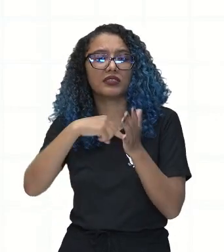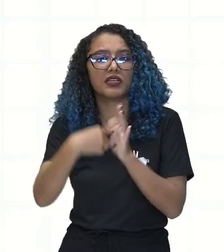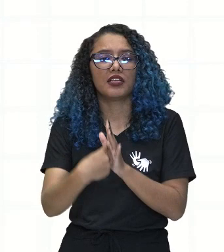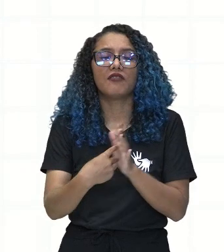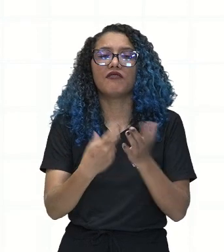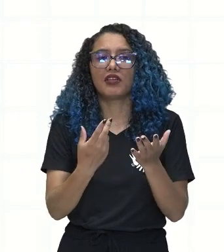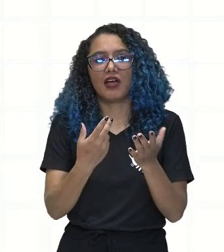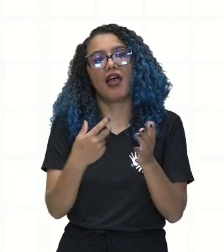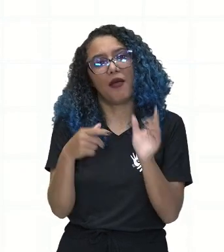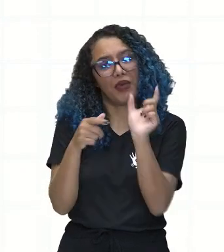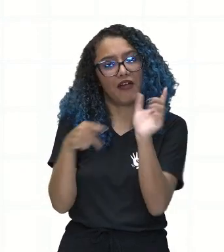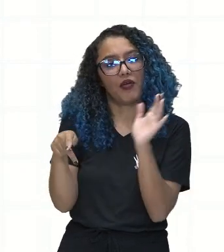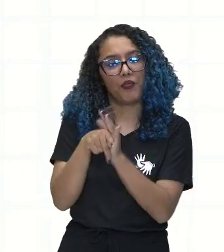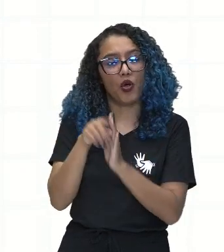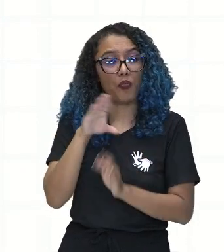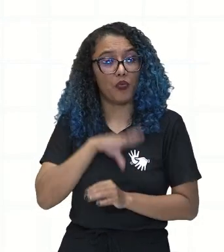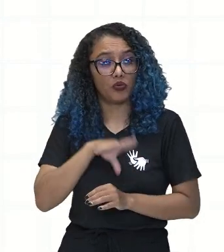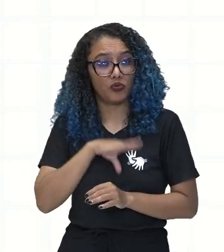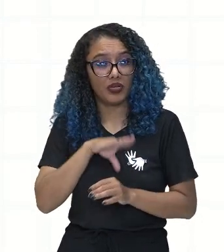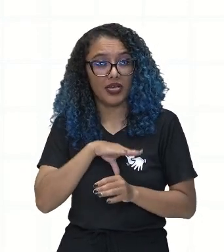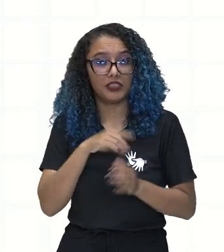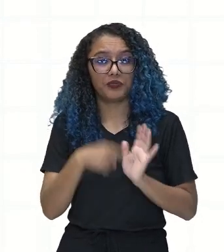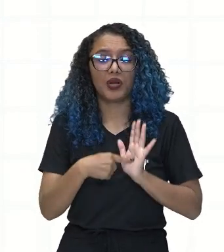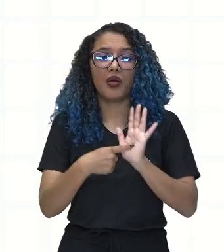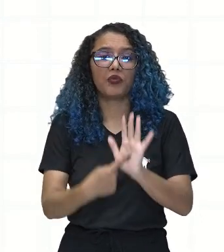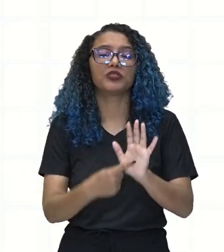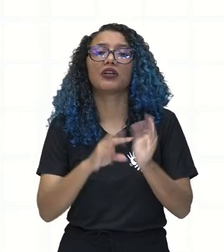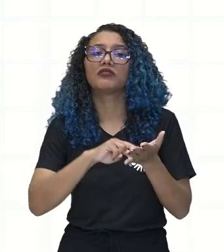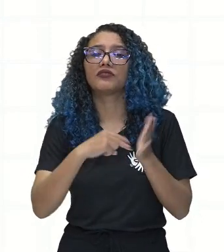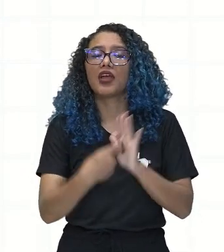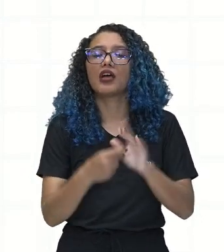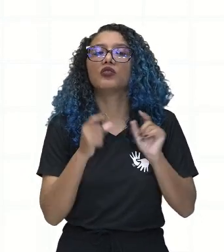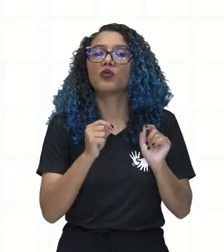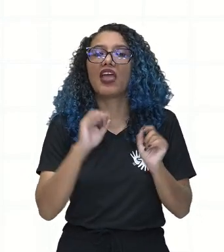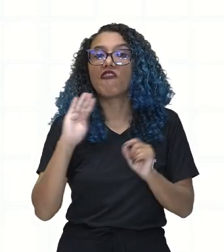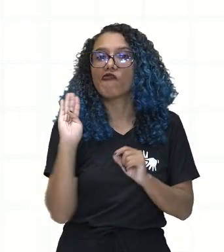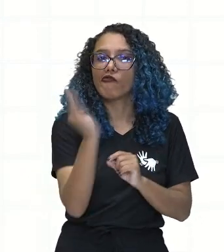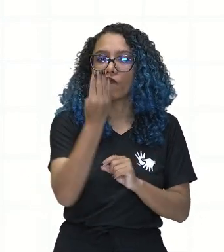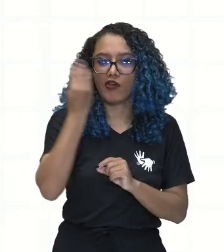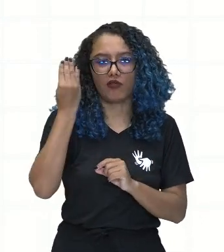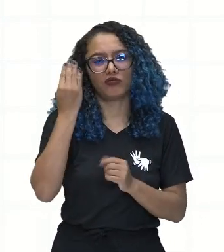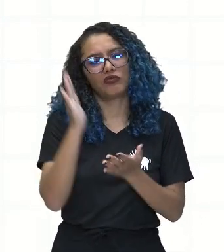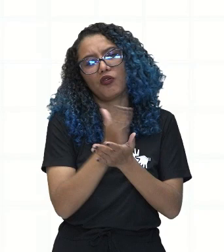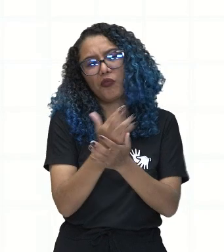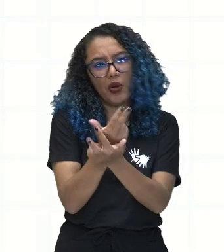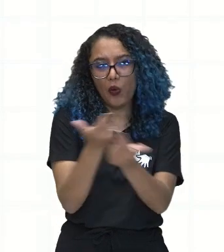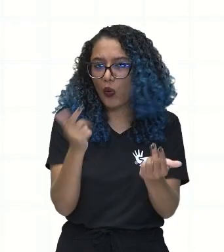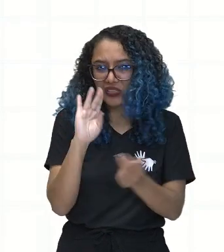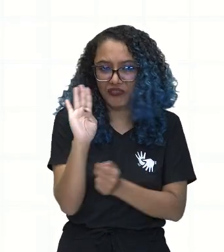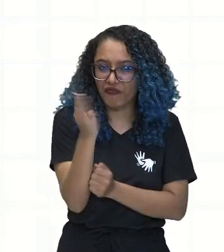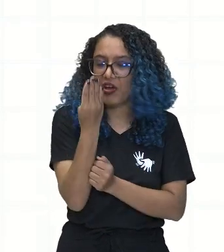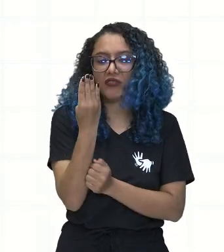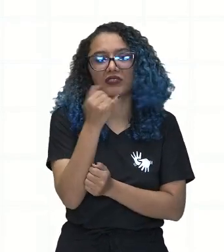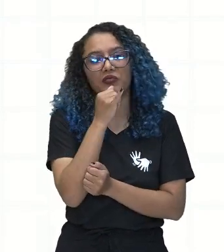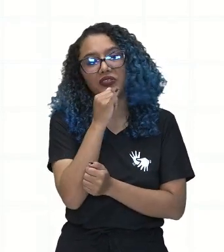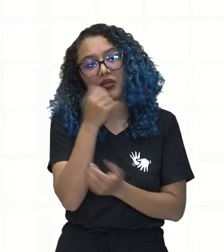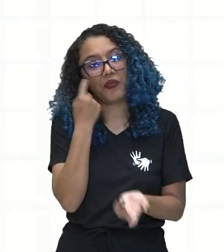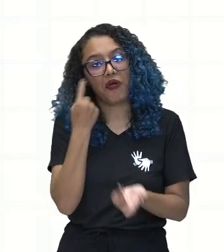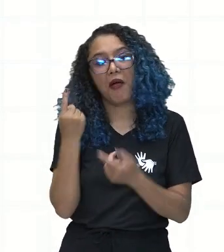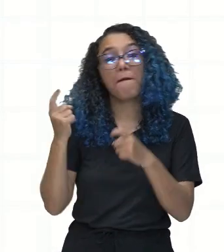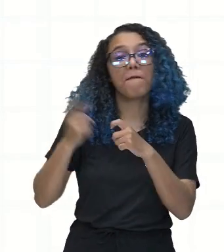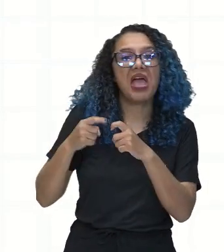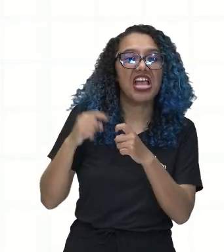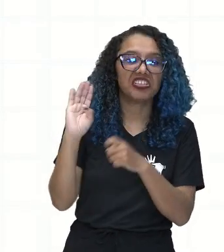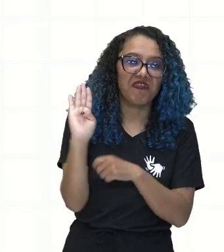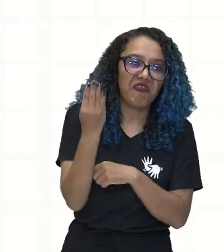língua portuguesa para indicar um teor falso. Alguém que é falso. Né? No caso aí, é uma médica